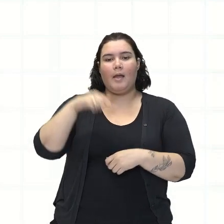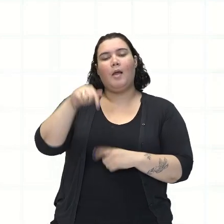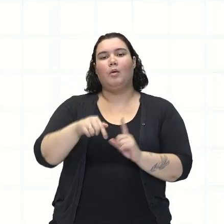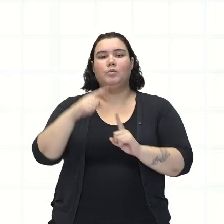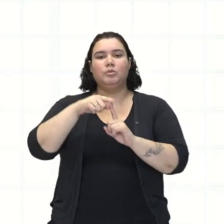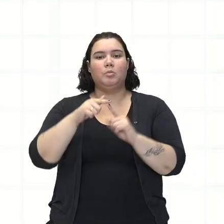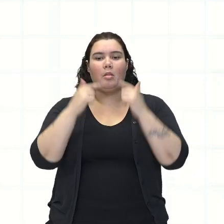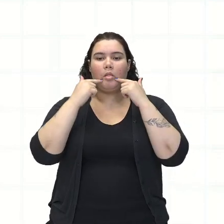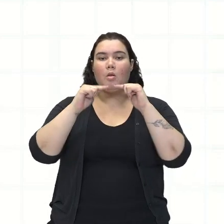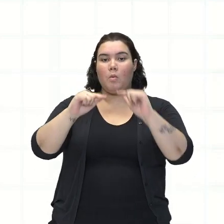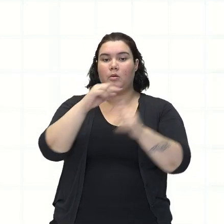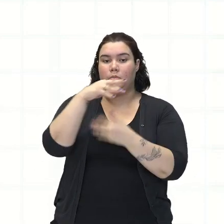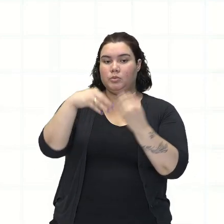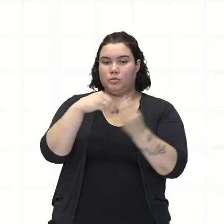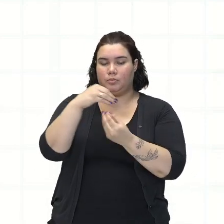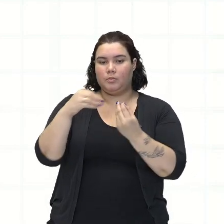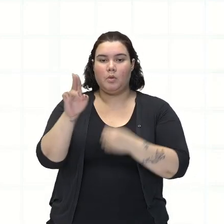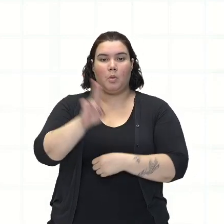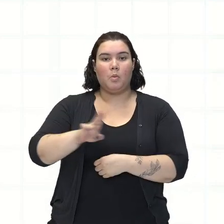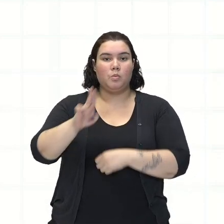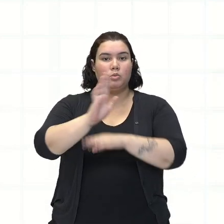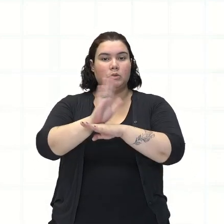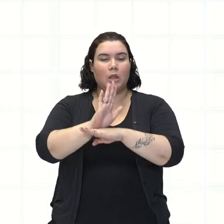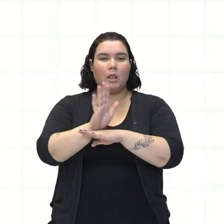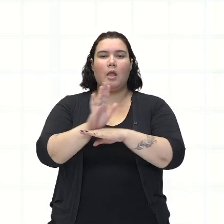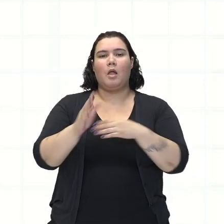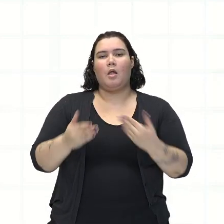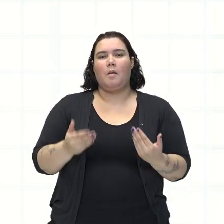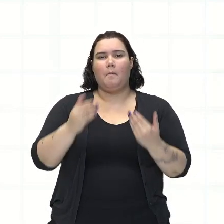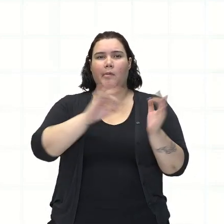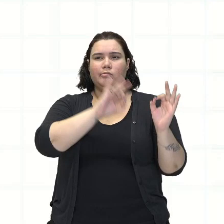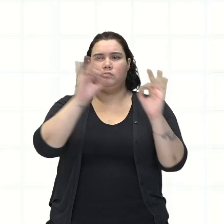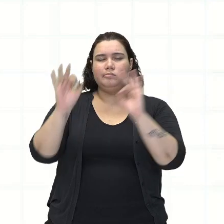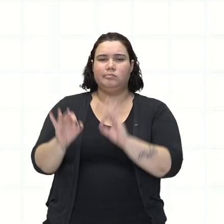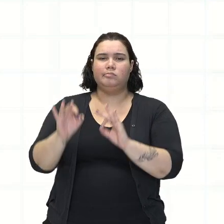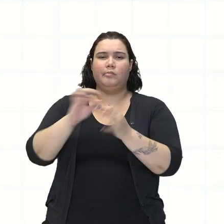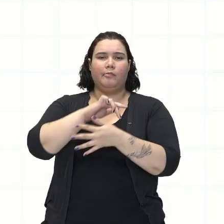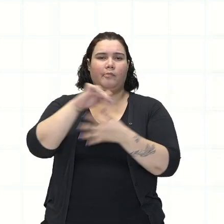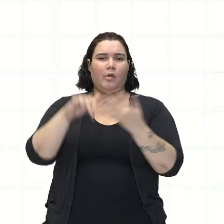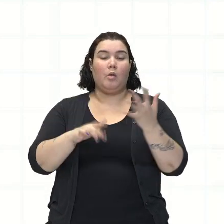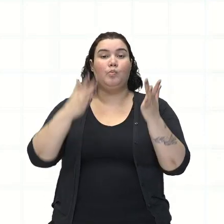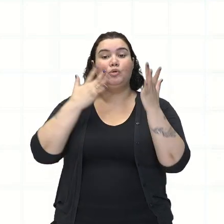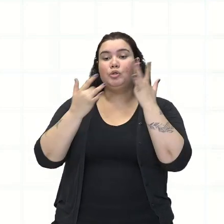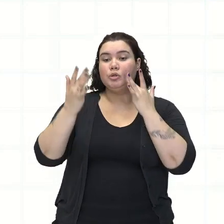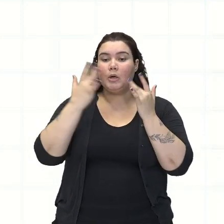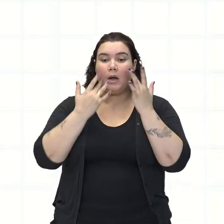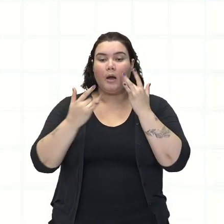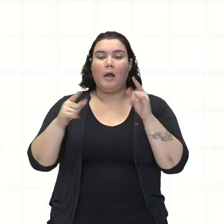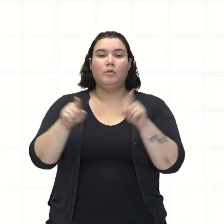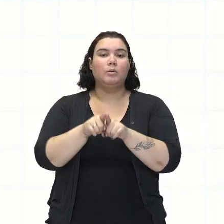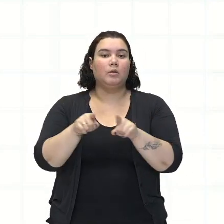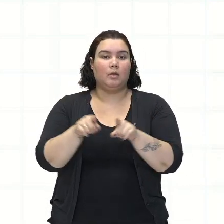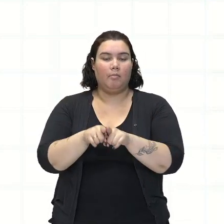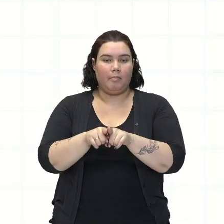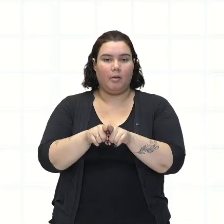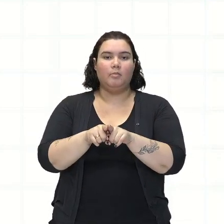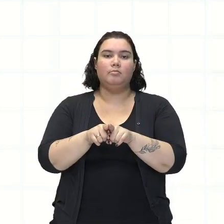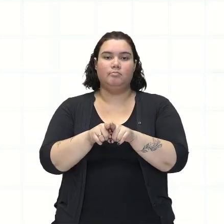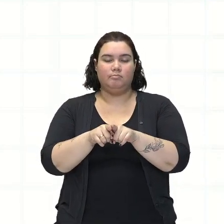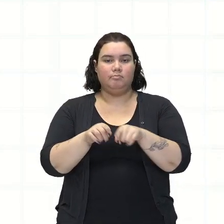linguagem híbrida, bastante usada no cinema, nas animações, bastante usada no teatro, em que a gente